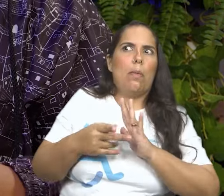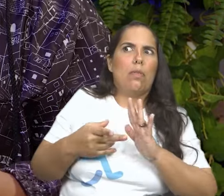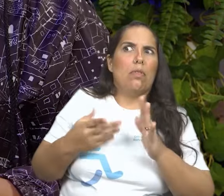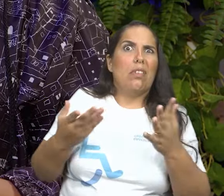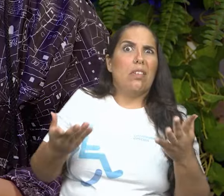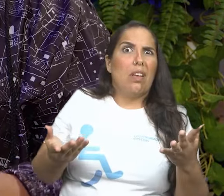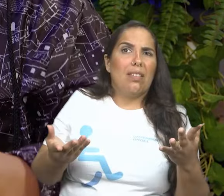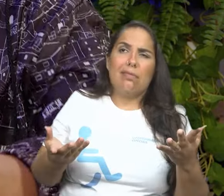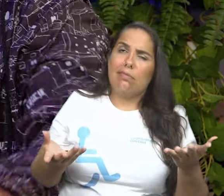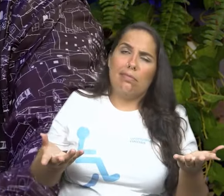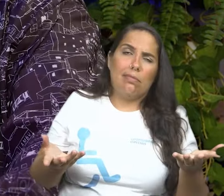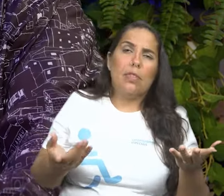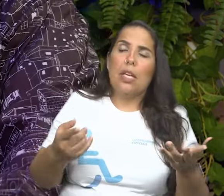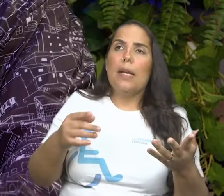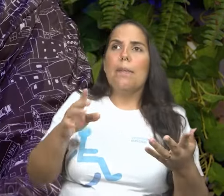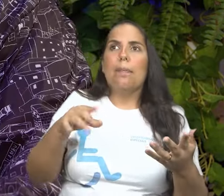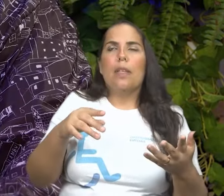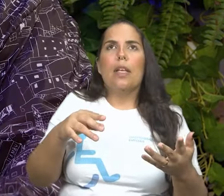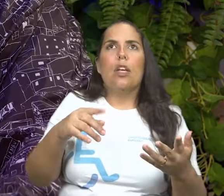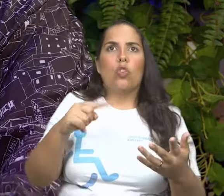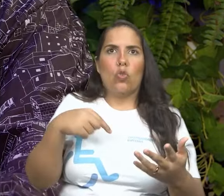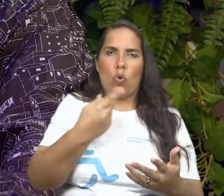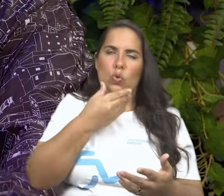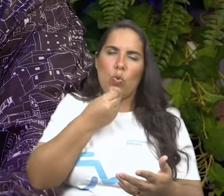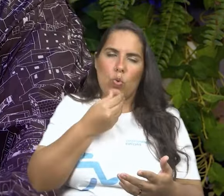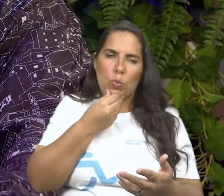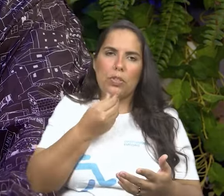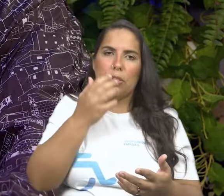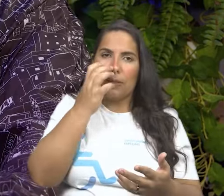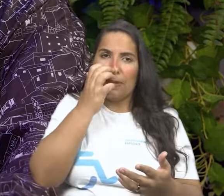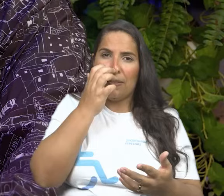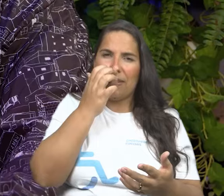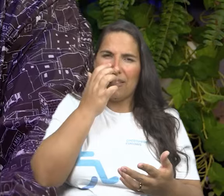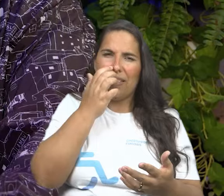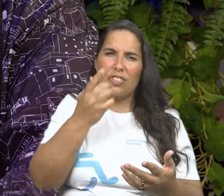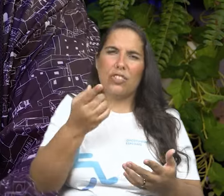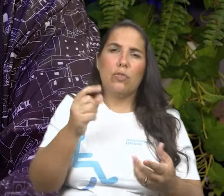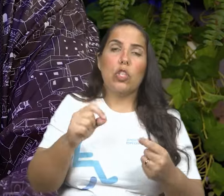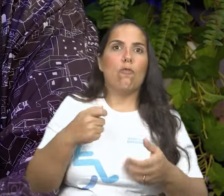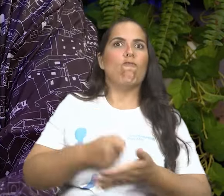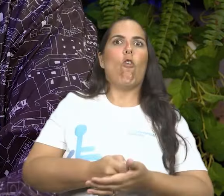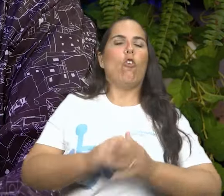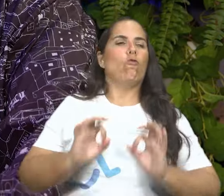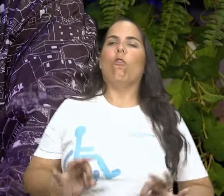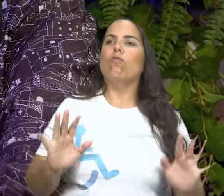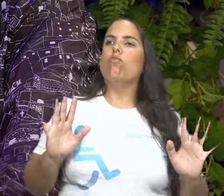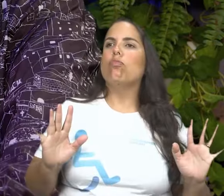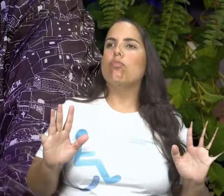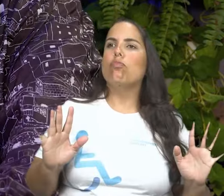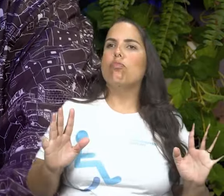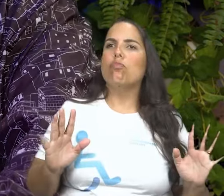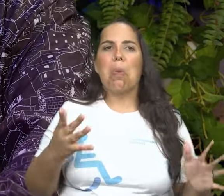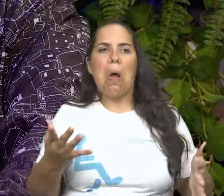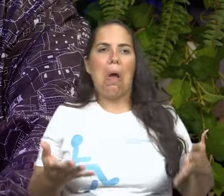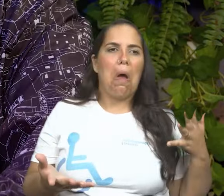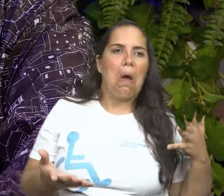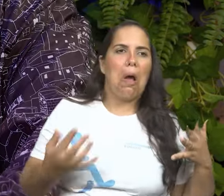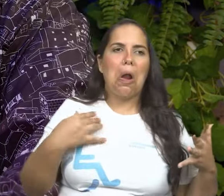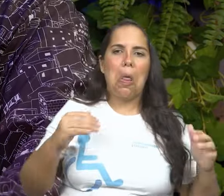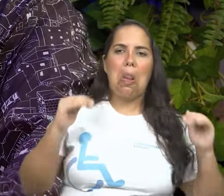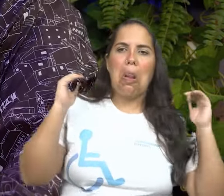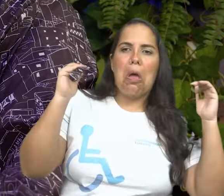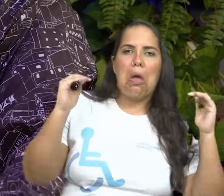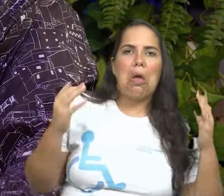negócio Desenrola por exemplo nós homens assim e é a gente foi criado para ser forte né p o Pilar da